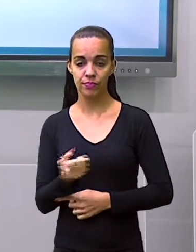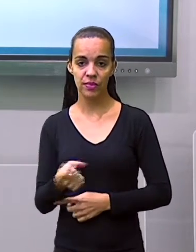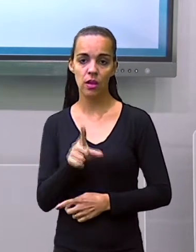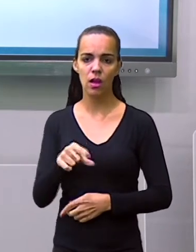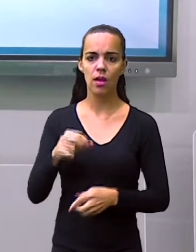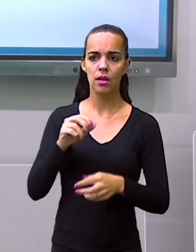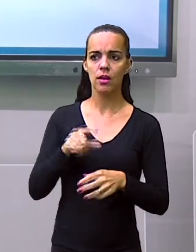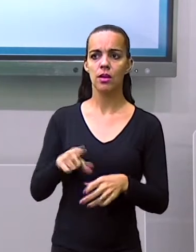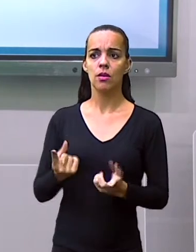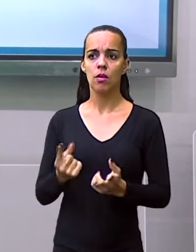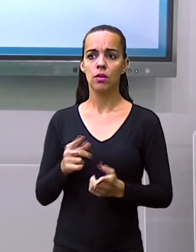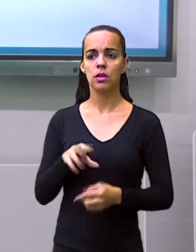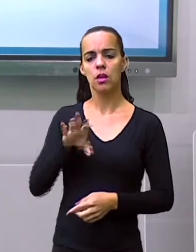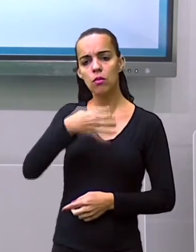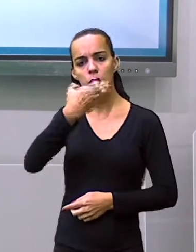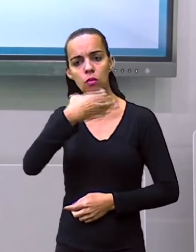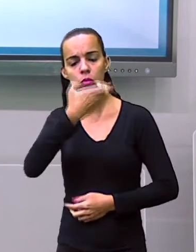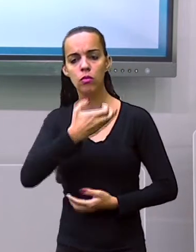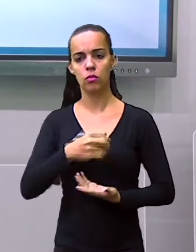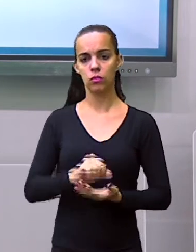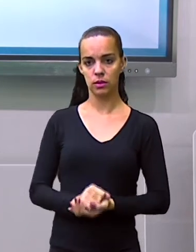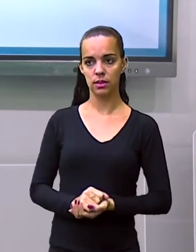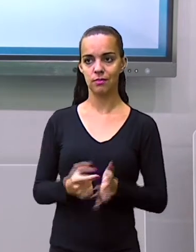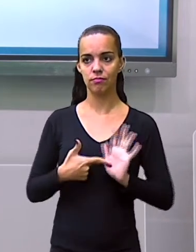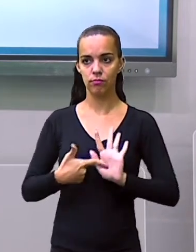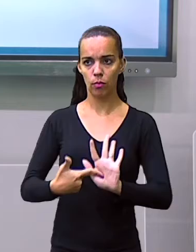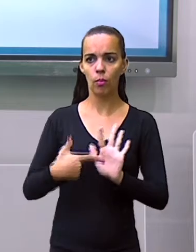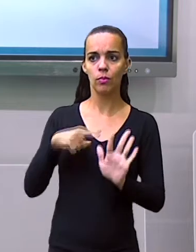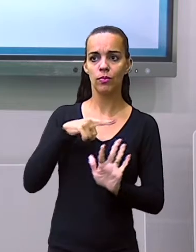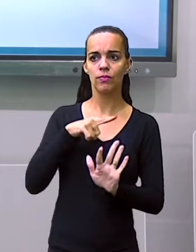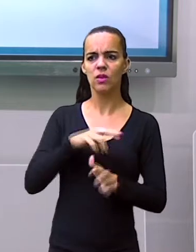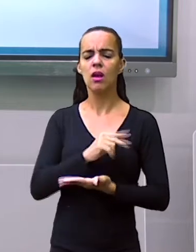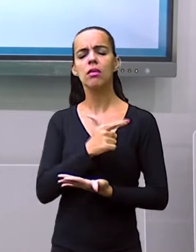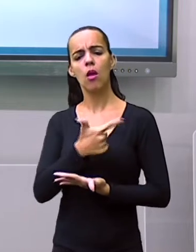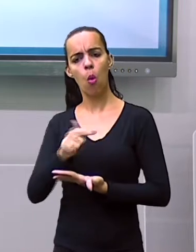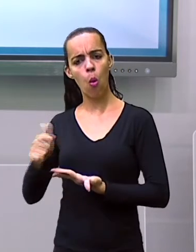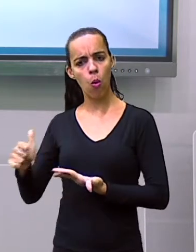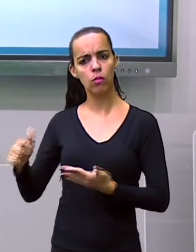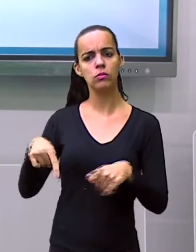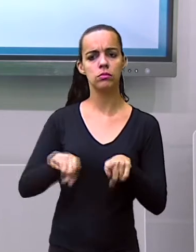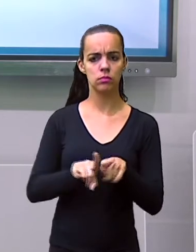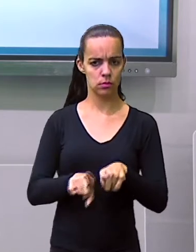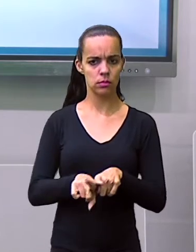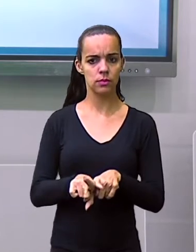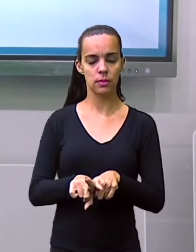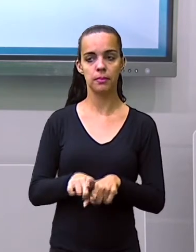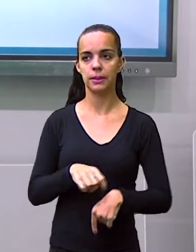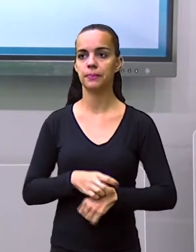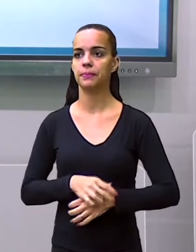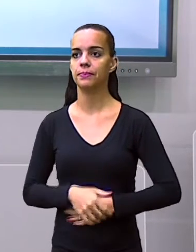medida com peso de frutas e temos outros tipos também